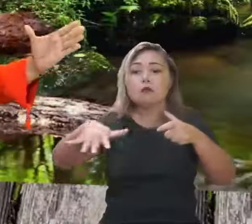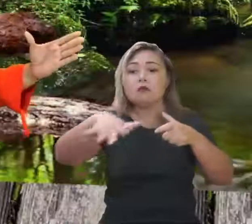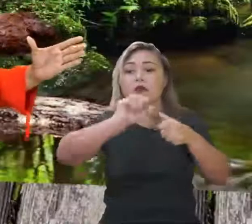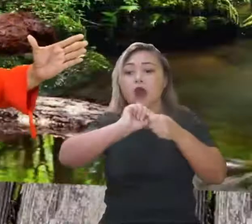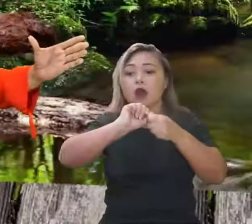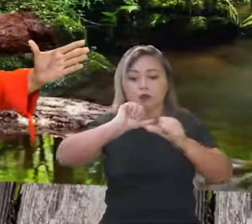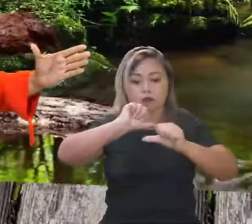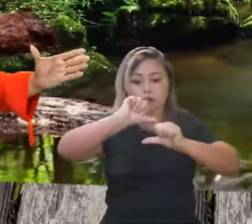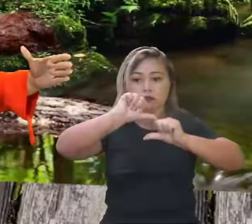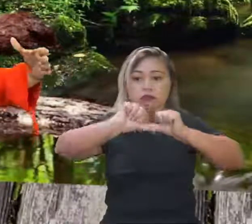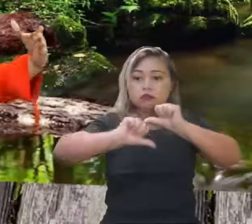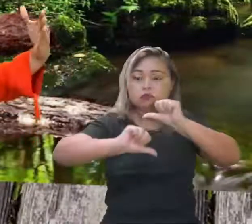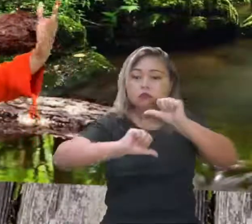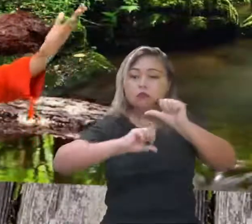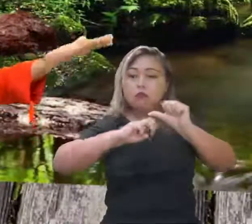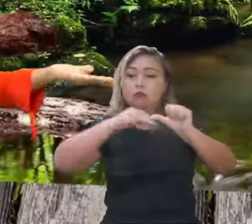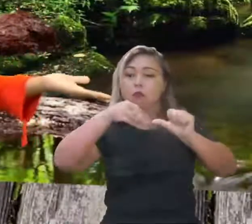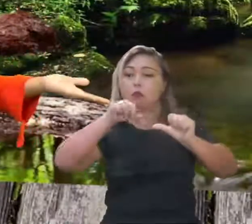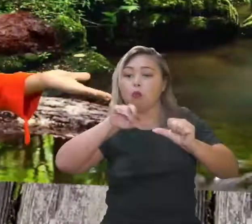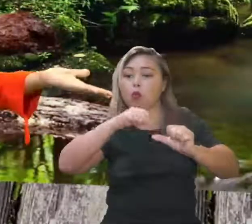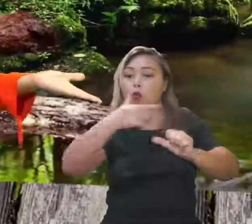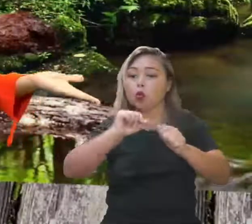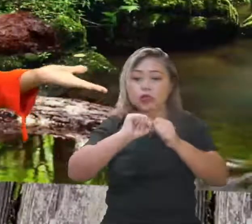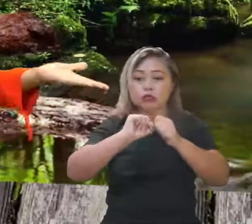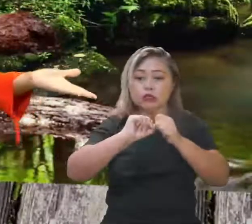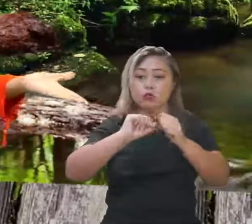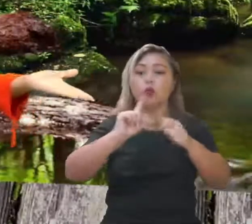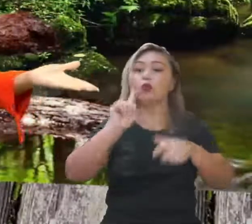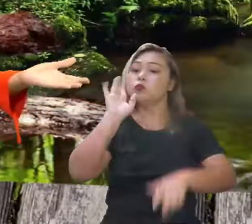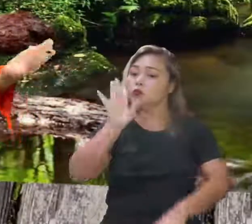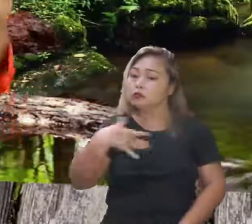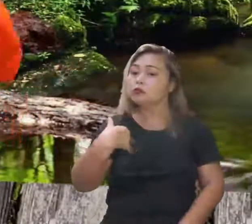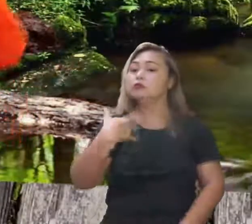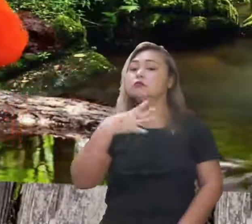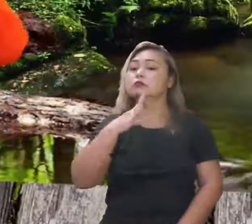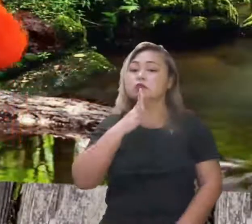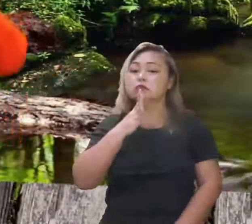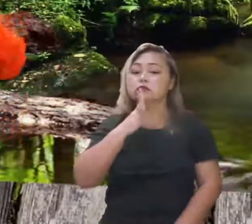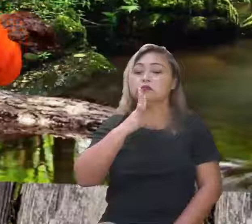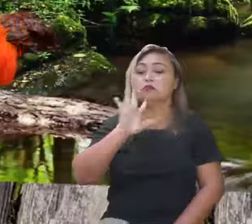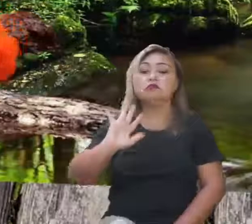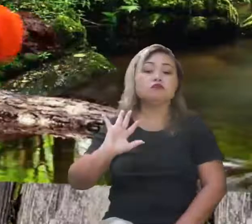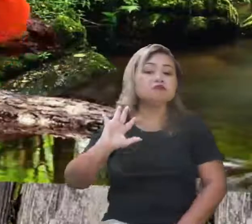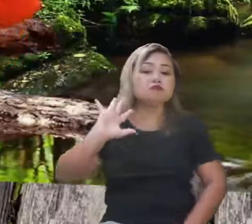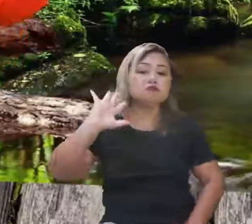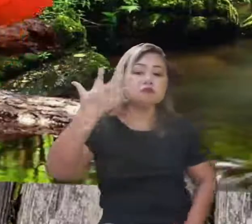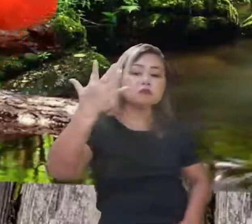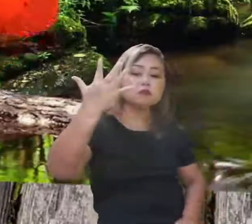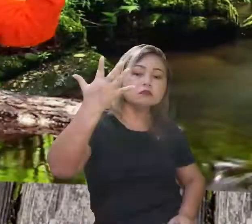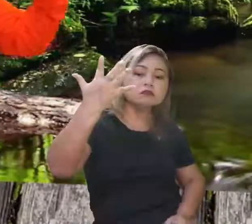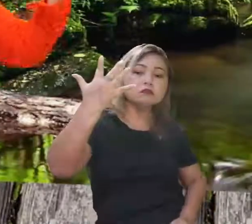processos mutacionais. Esses processos mutacionais, como nós já vimos, são eventos